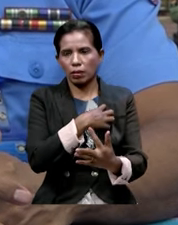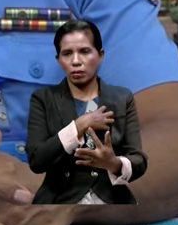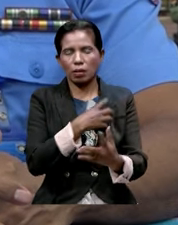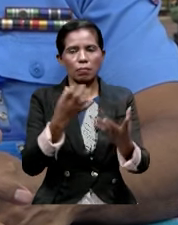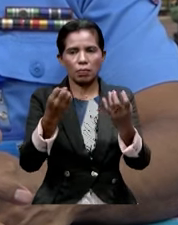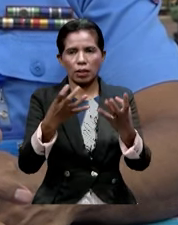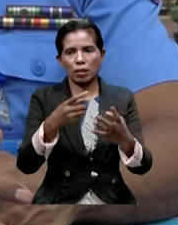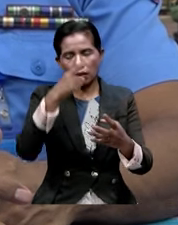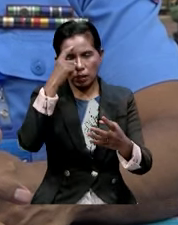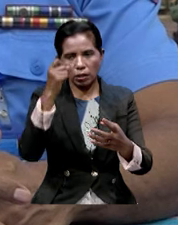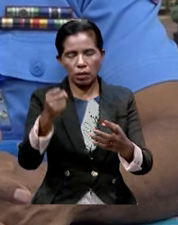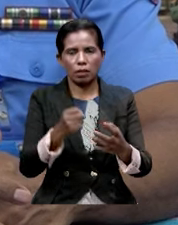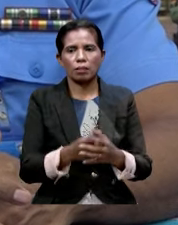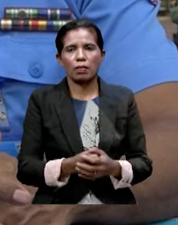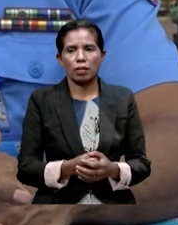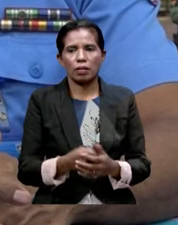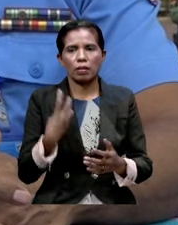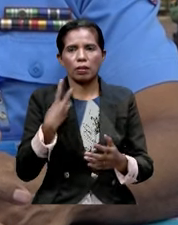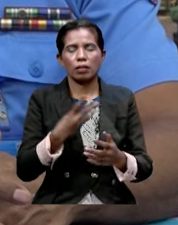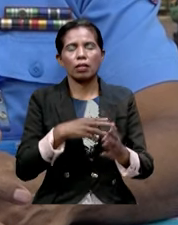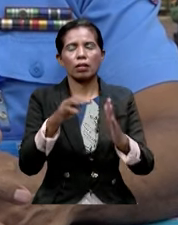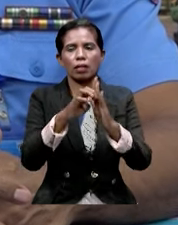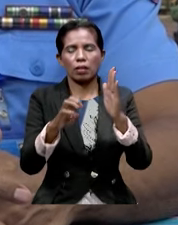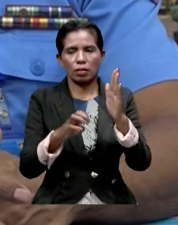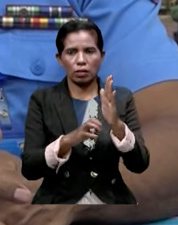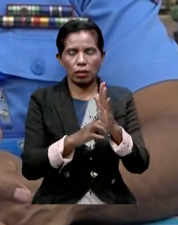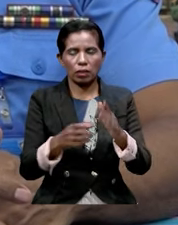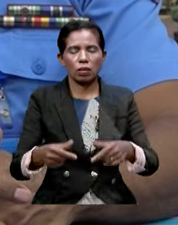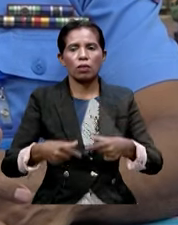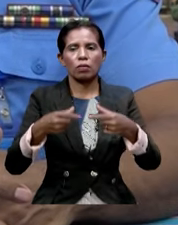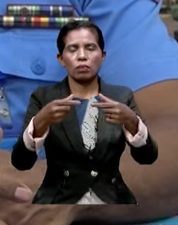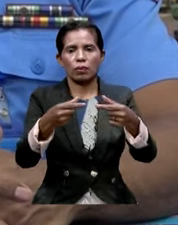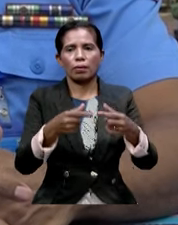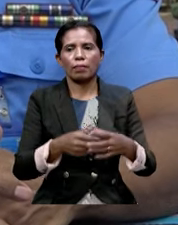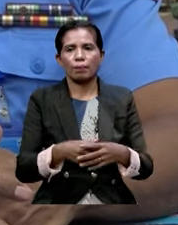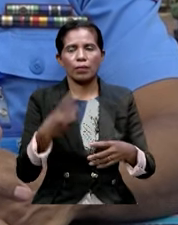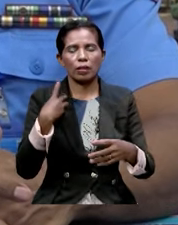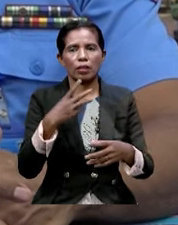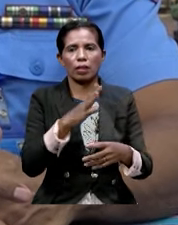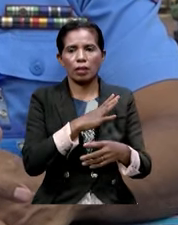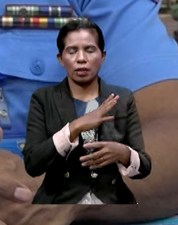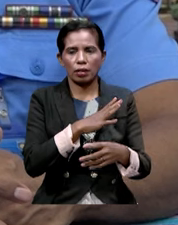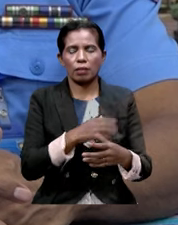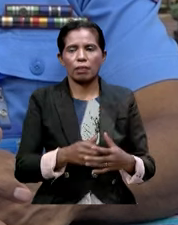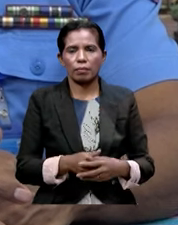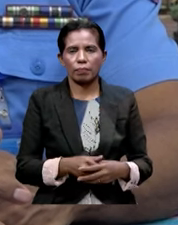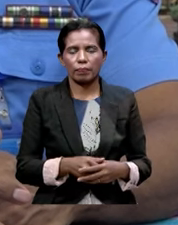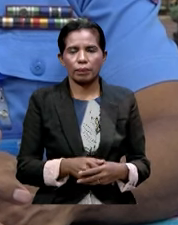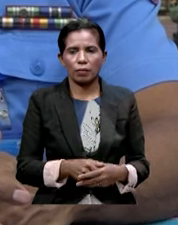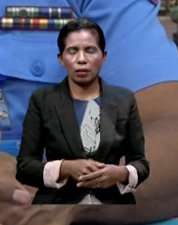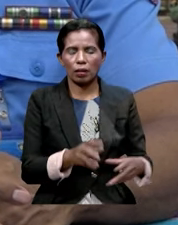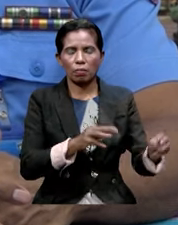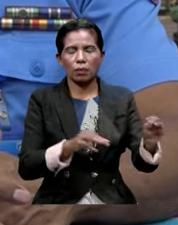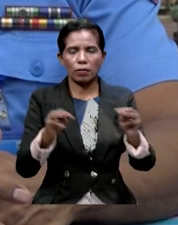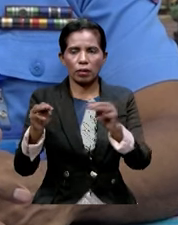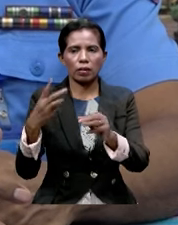barak tuir kota ne be ita ne estado. Fora, né? E tá espera que tá com mudança e